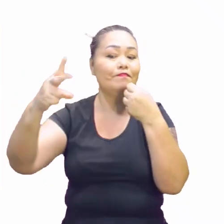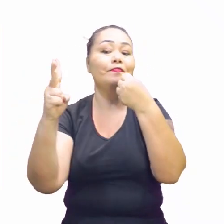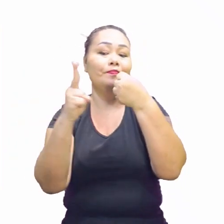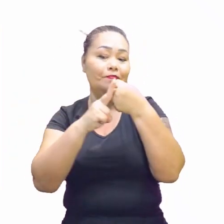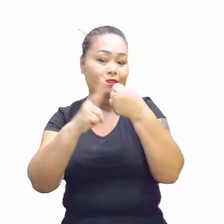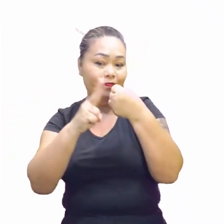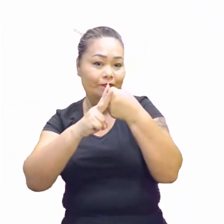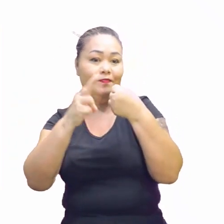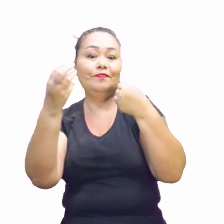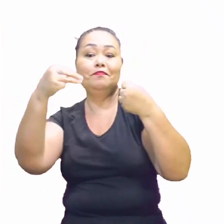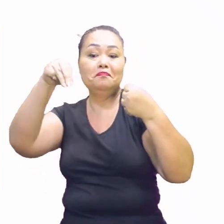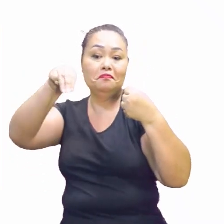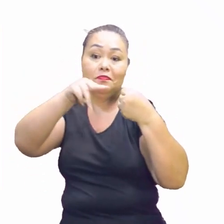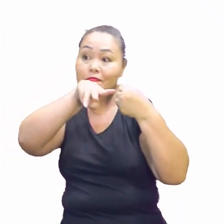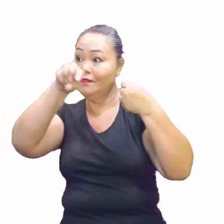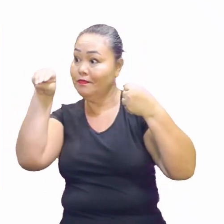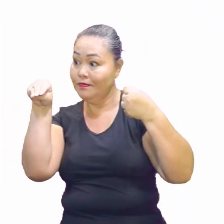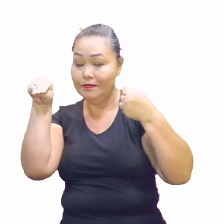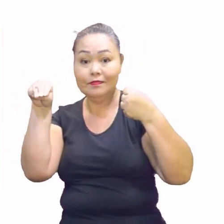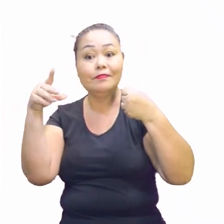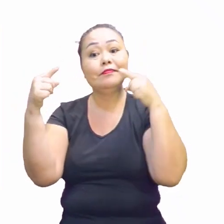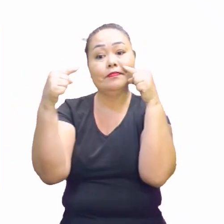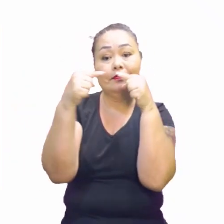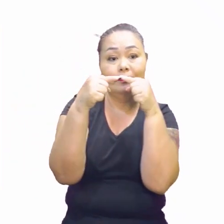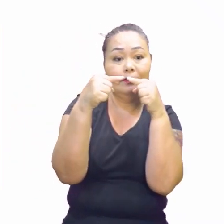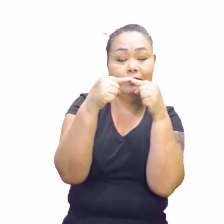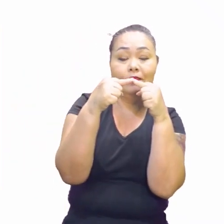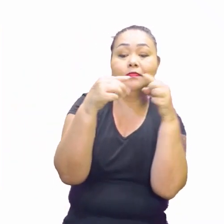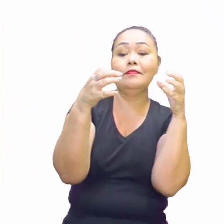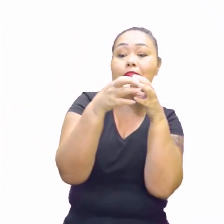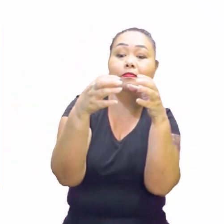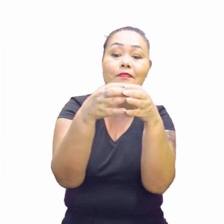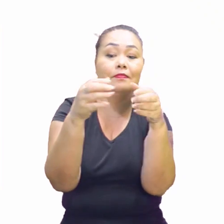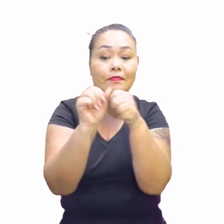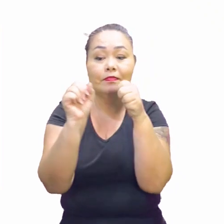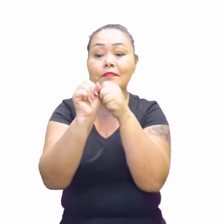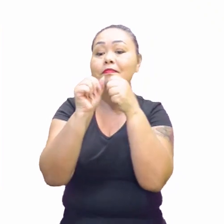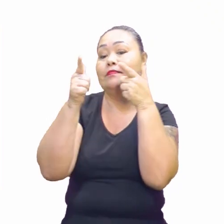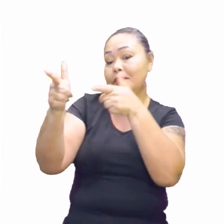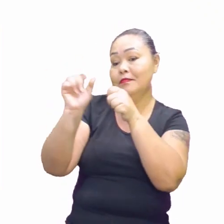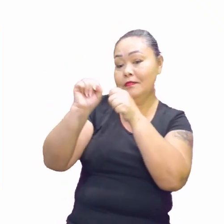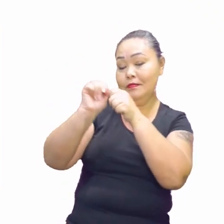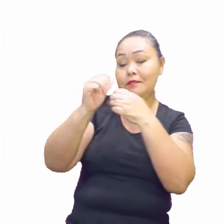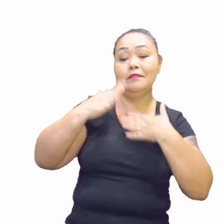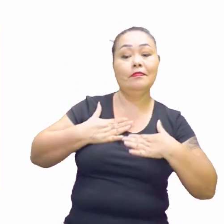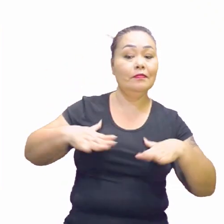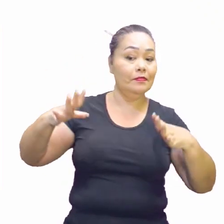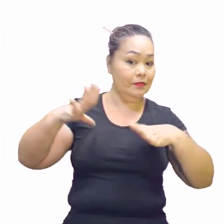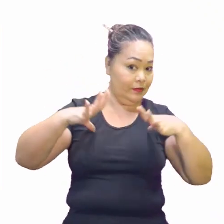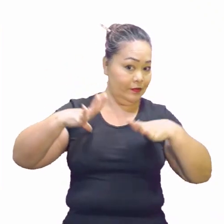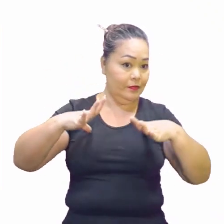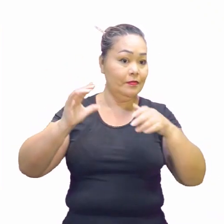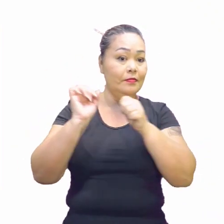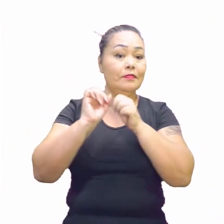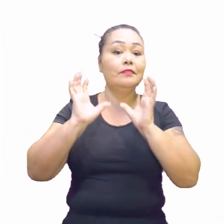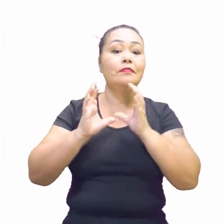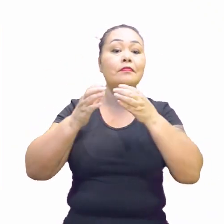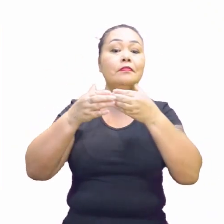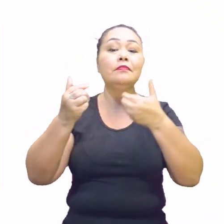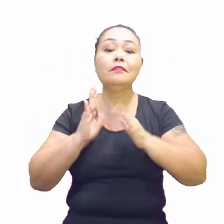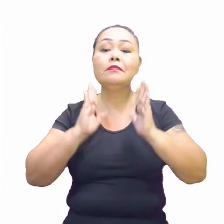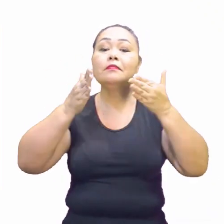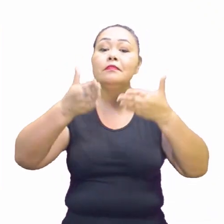verbo também, fazendo a concordância em número e pessoa. Os bandos perturbaram a pacata cidade. Se o coletivo